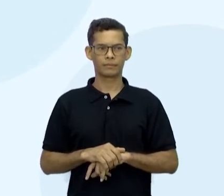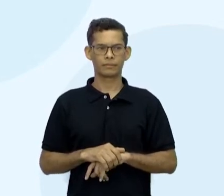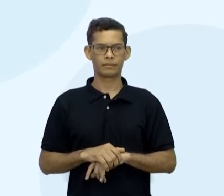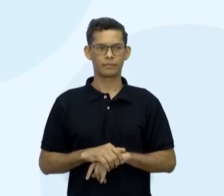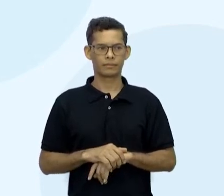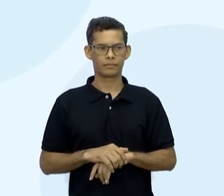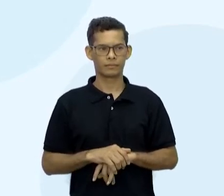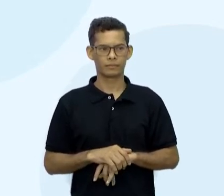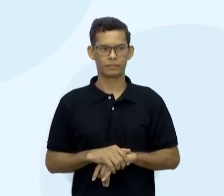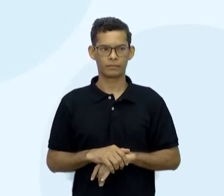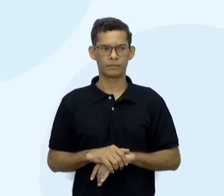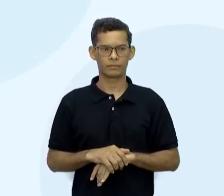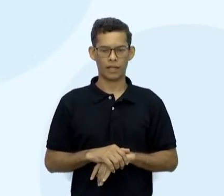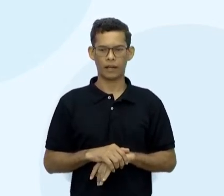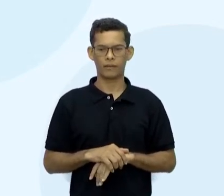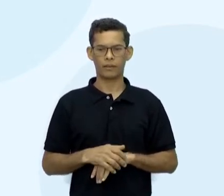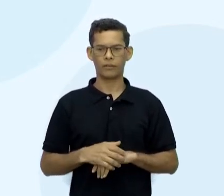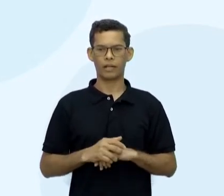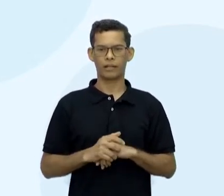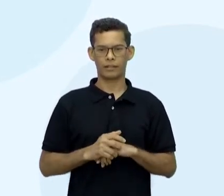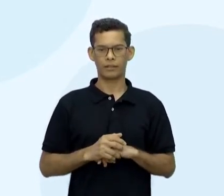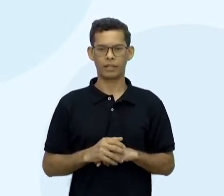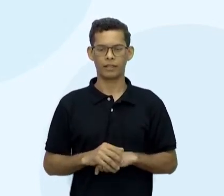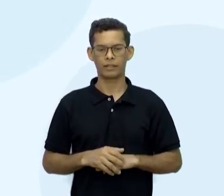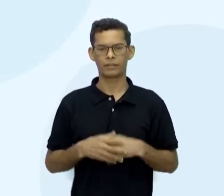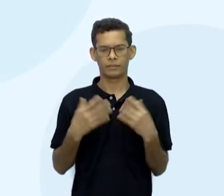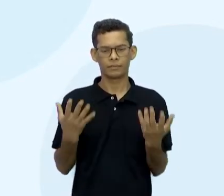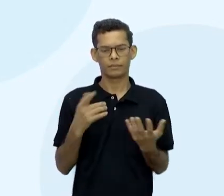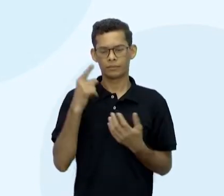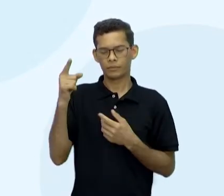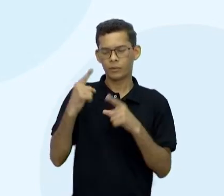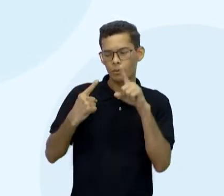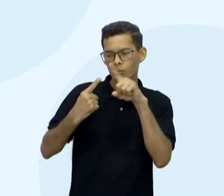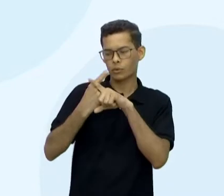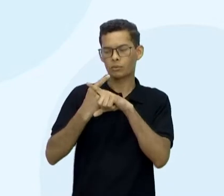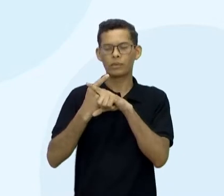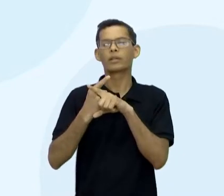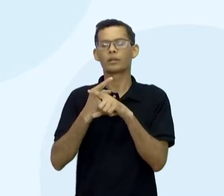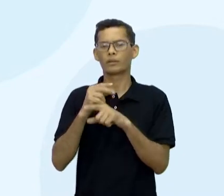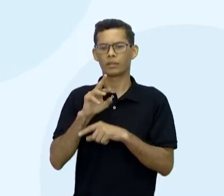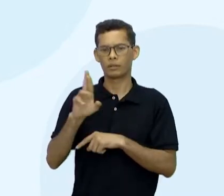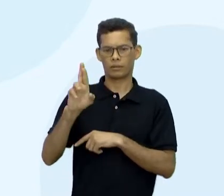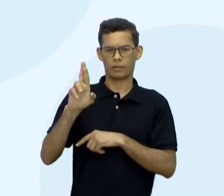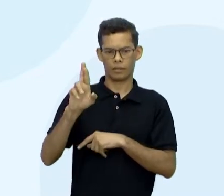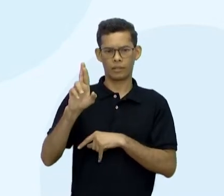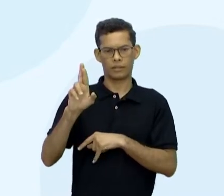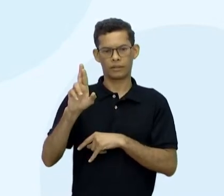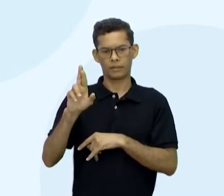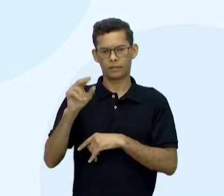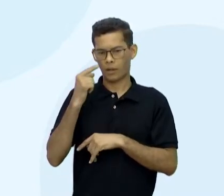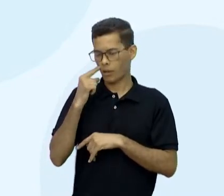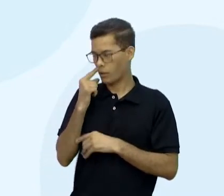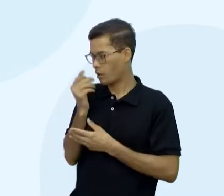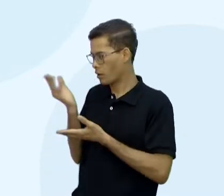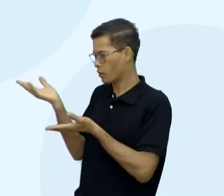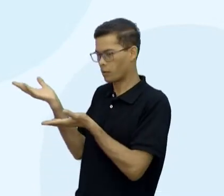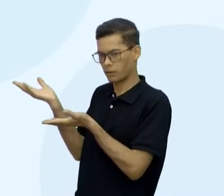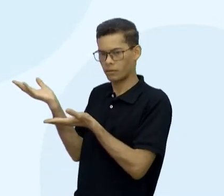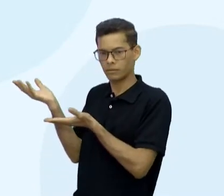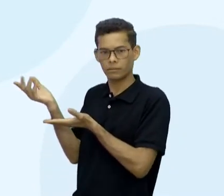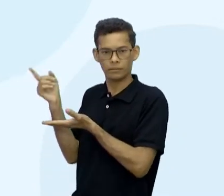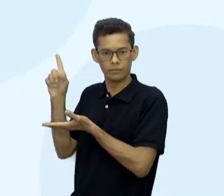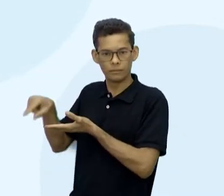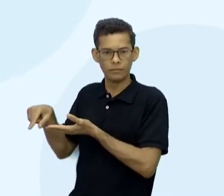constante tá aqui, K. Constante é K, Gibalina, multiplicado por R. Essa equação aqui fala da